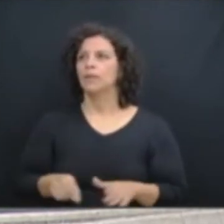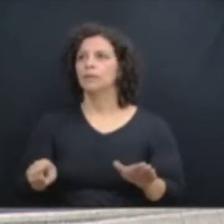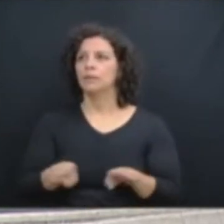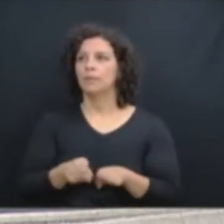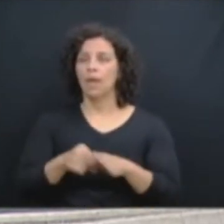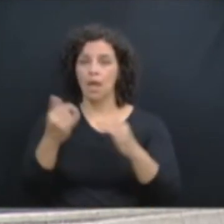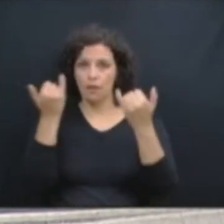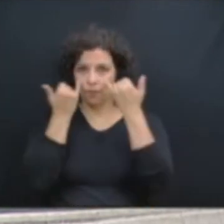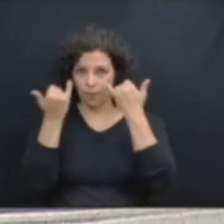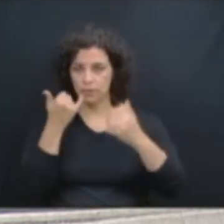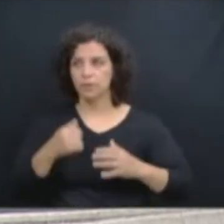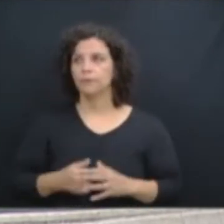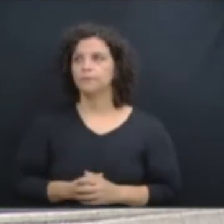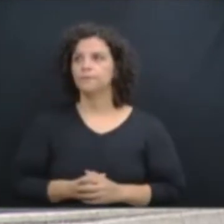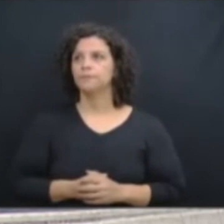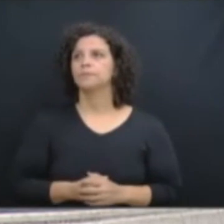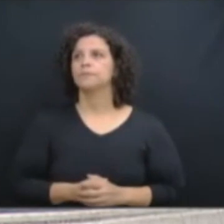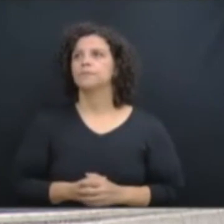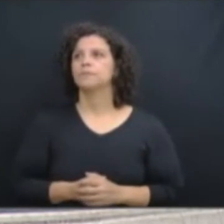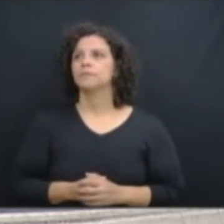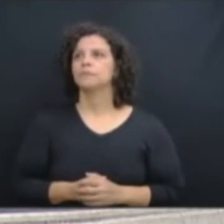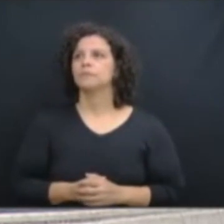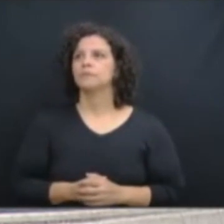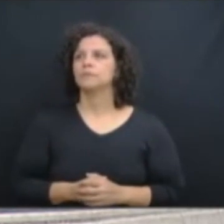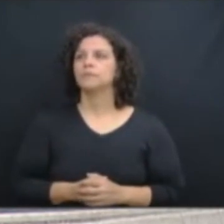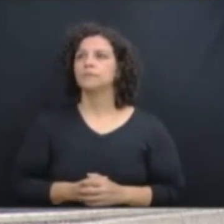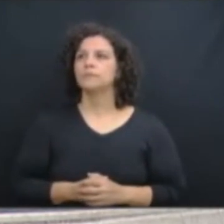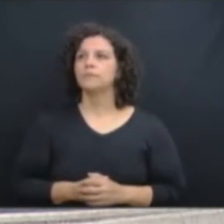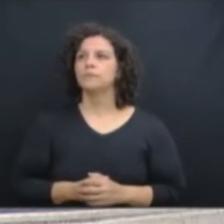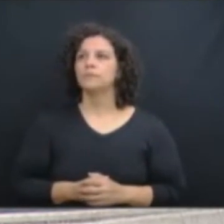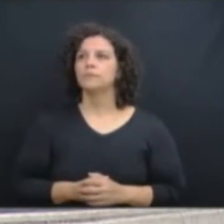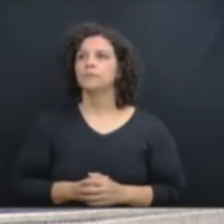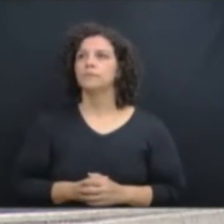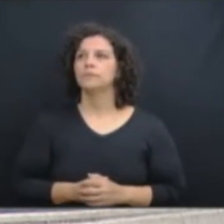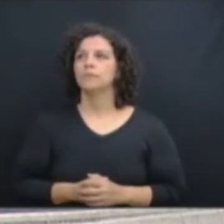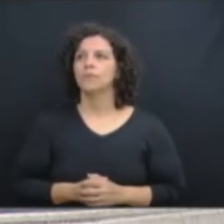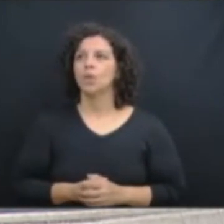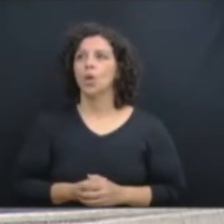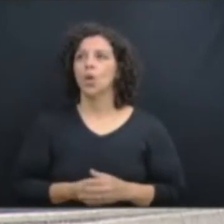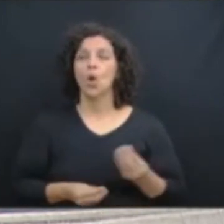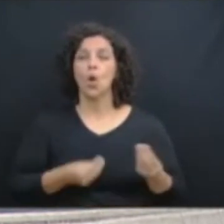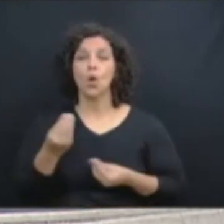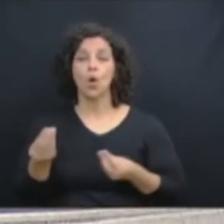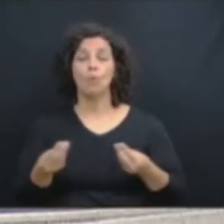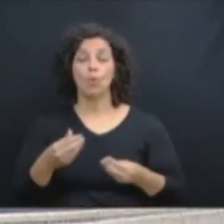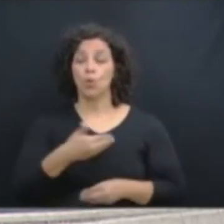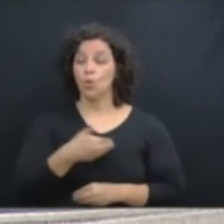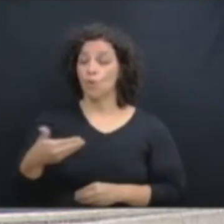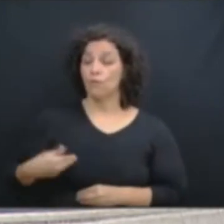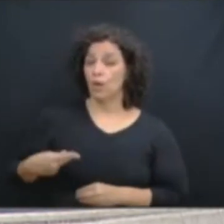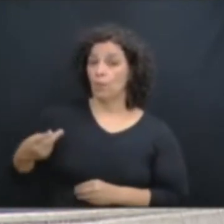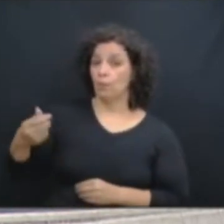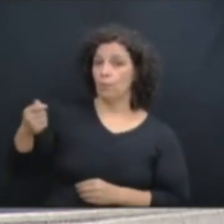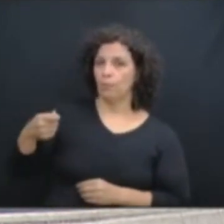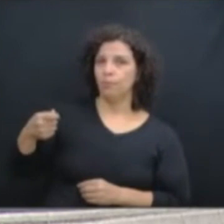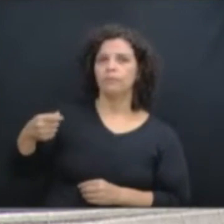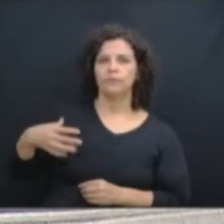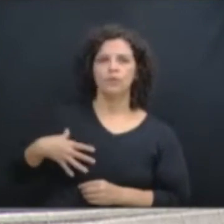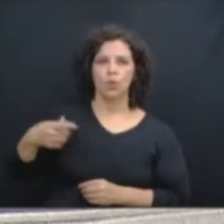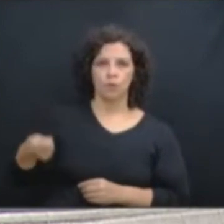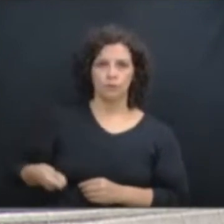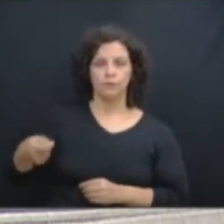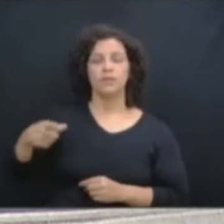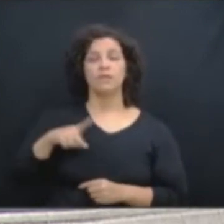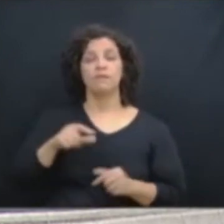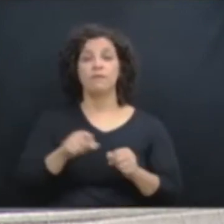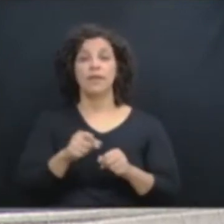outra informação é a questão da forma que o governo do Paraná, o sócio